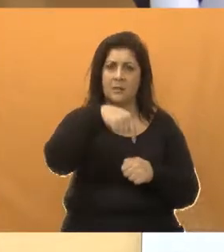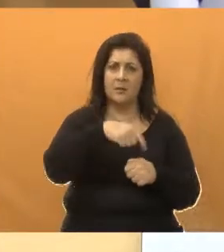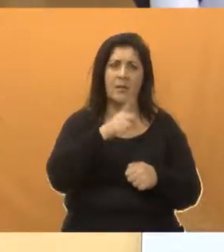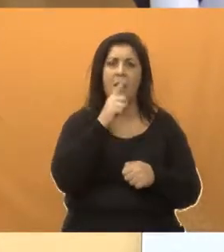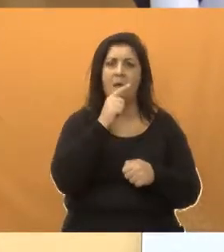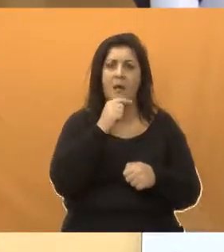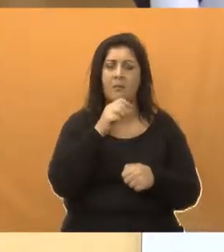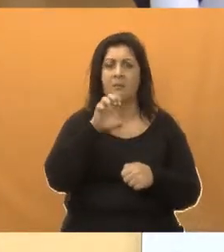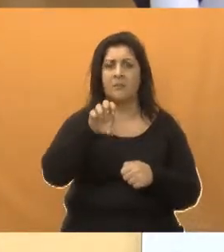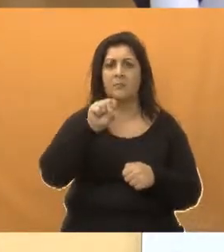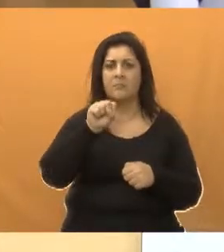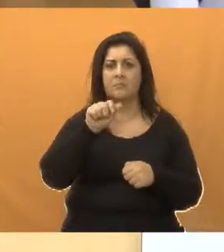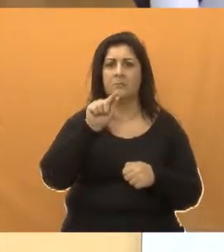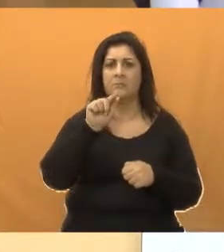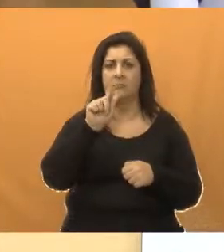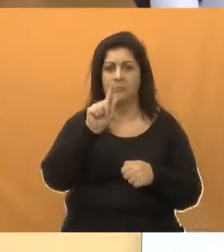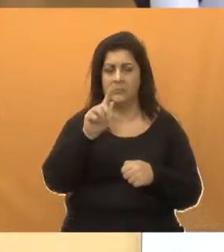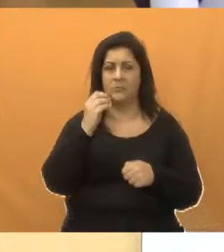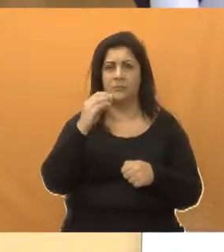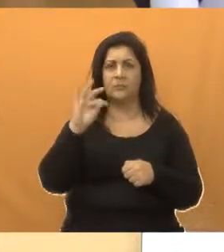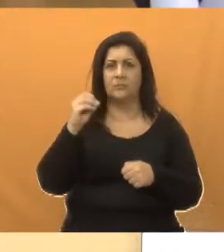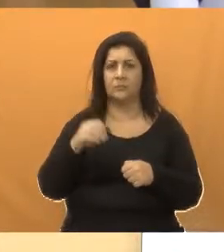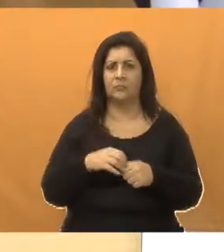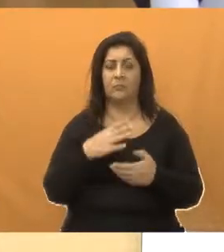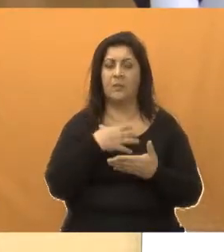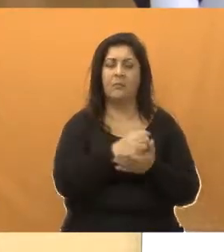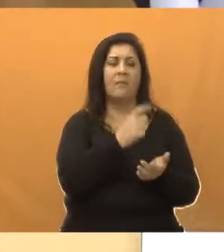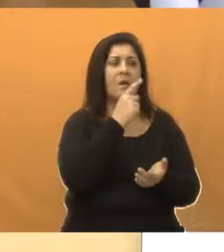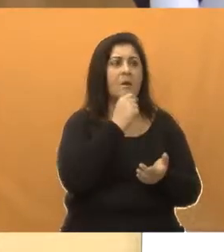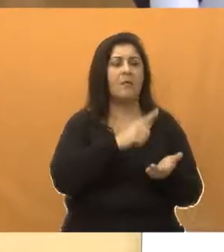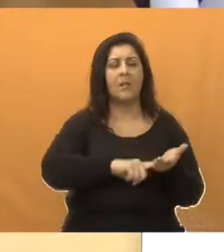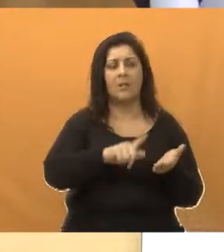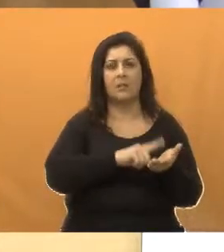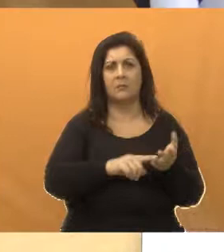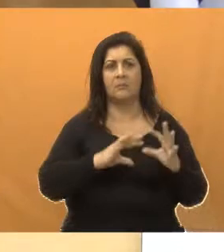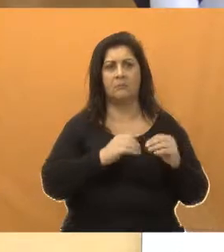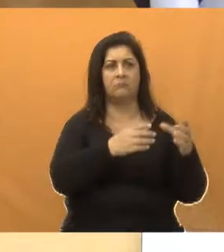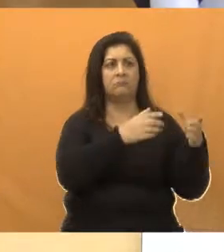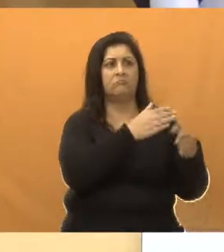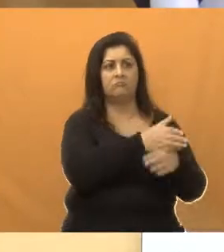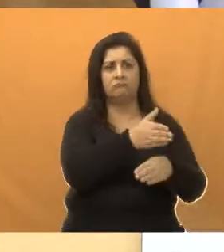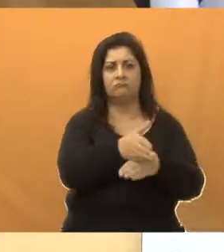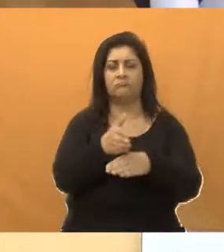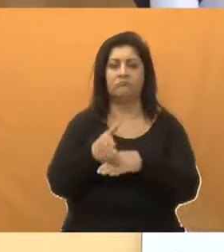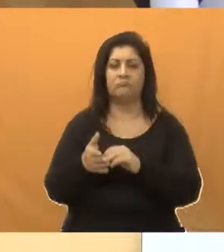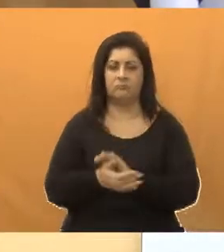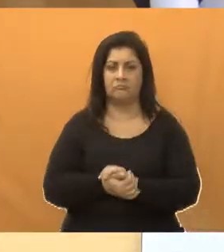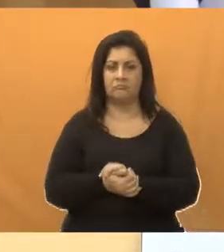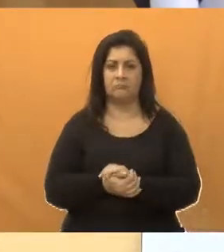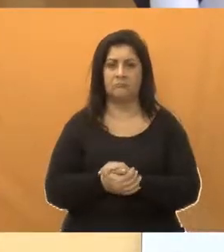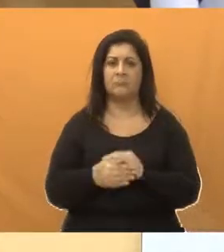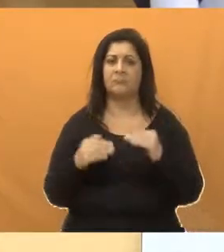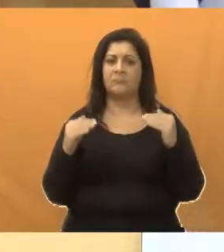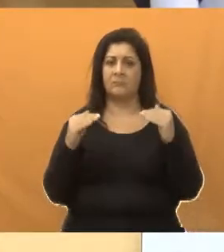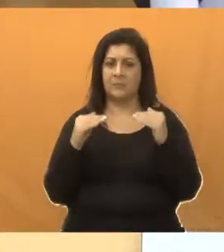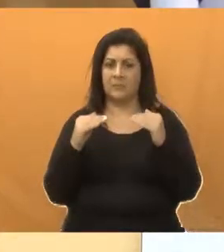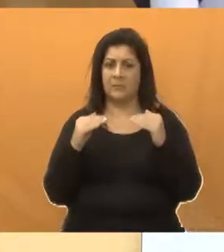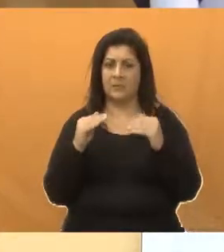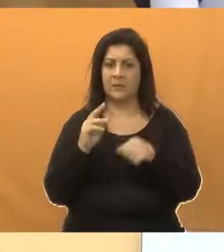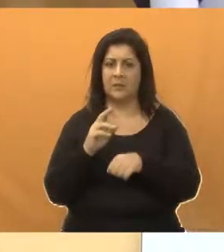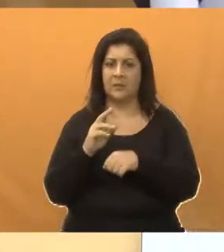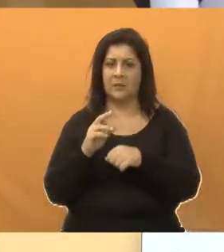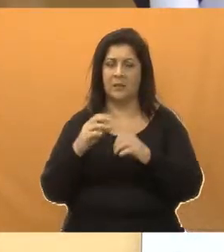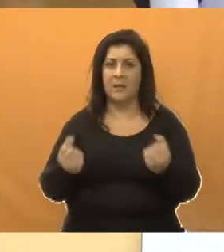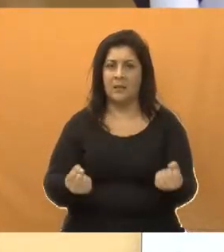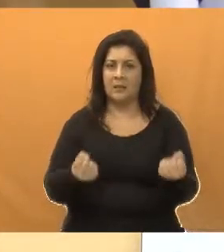e continuar levando água potável para os bairros da nossa cidade. Eu sou um defensor do SAI, o vereador